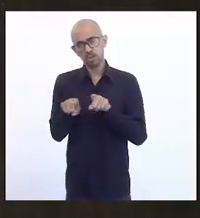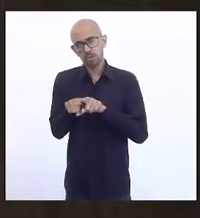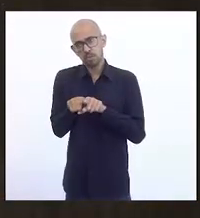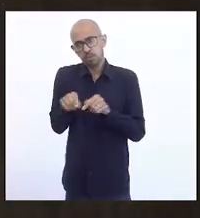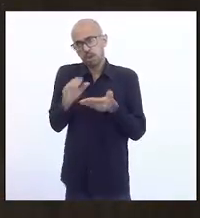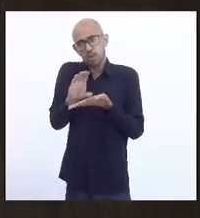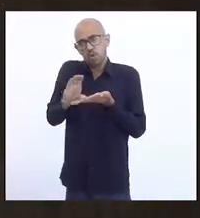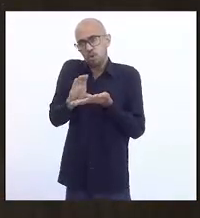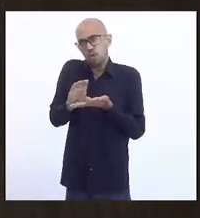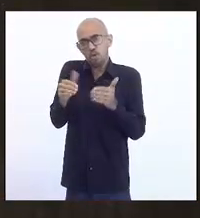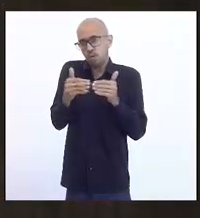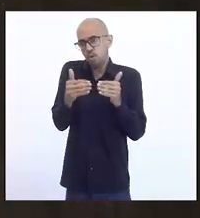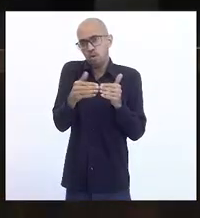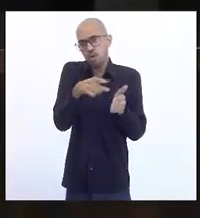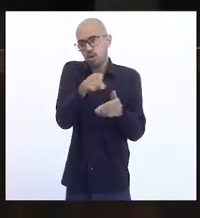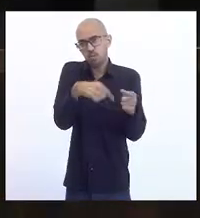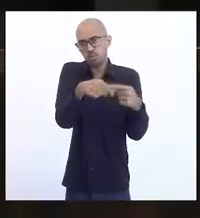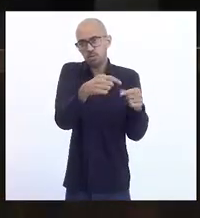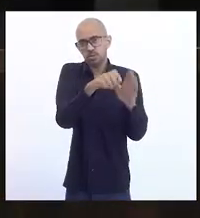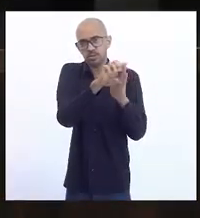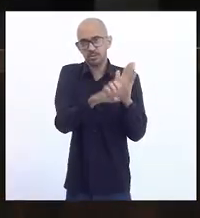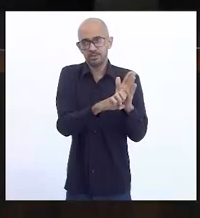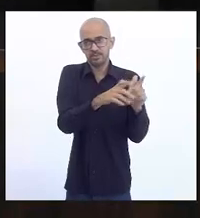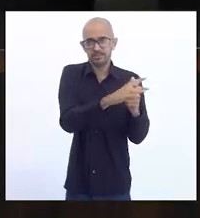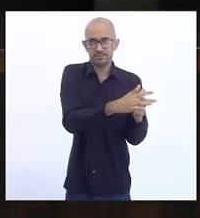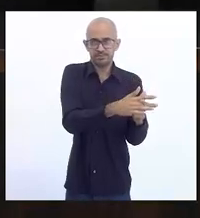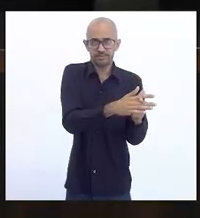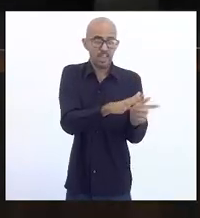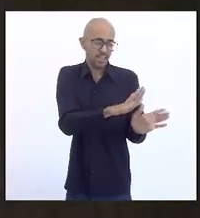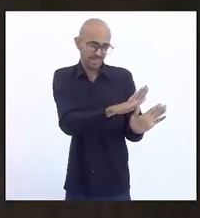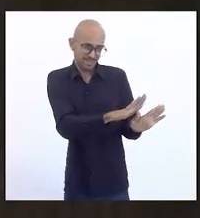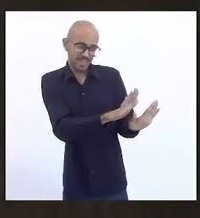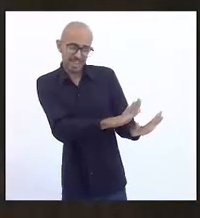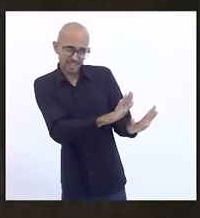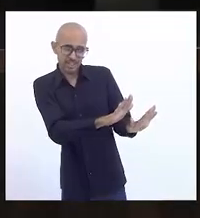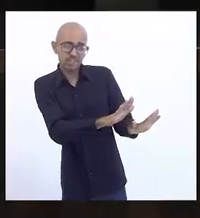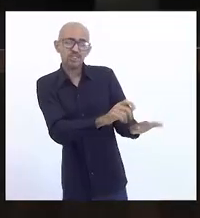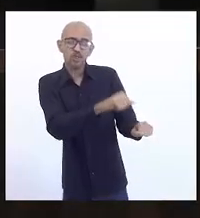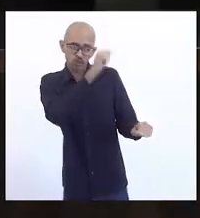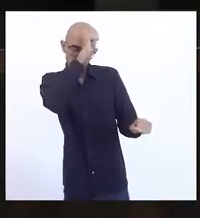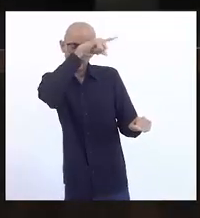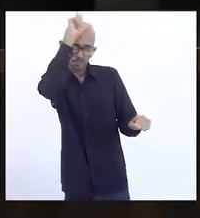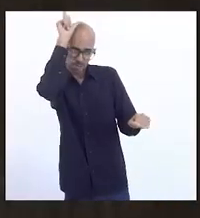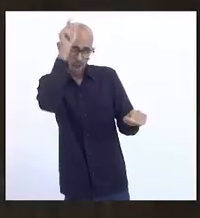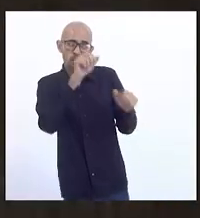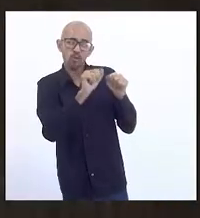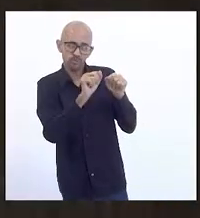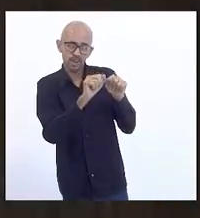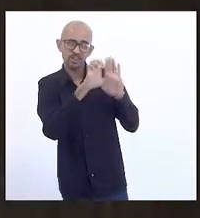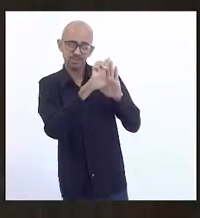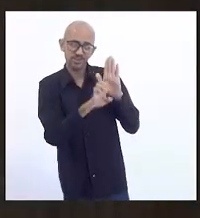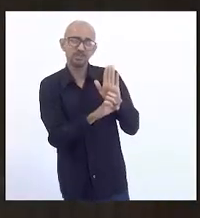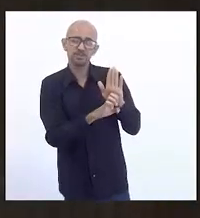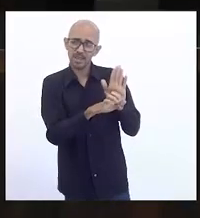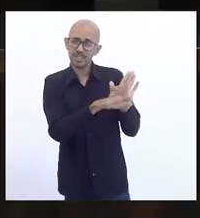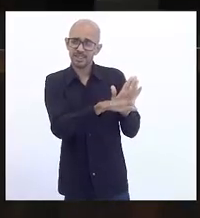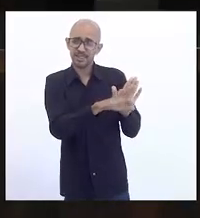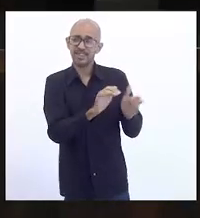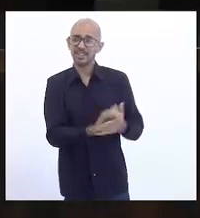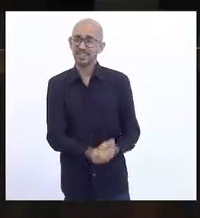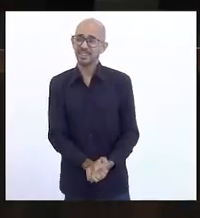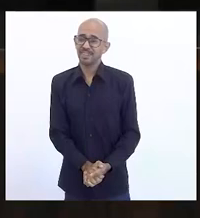com compromisso de acolher a emenda. Deixa o deputado Luiz Paulo, Márcio. Então, sem problema. Faz parecer com emenda. Eu faço parecer com emenda. Senhor